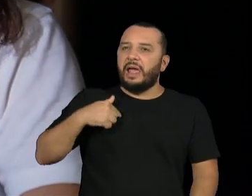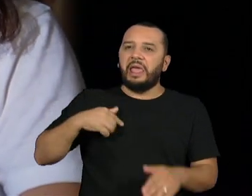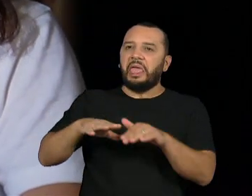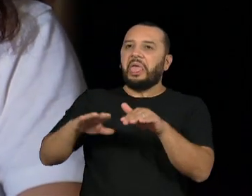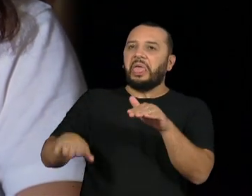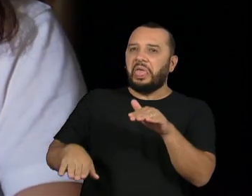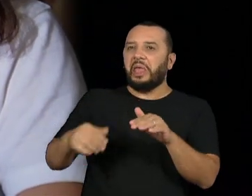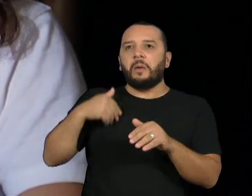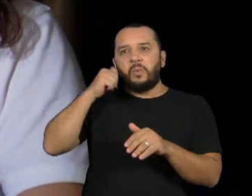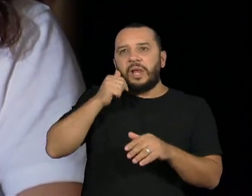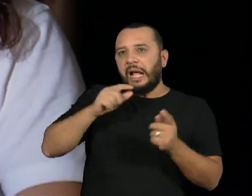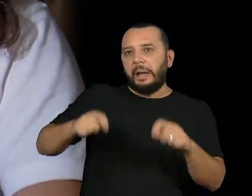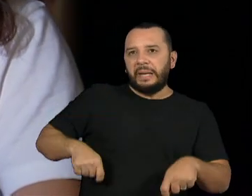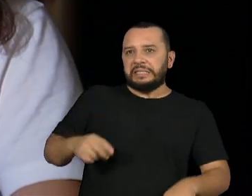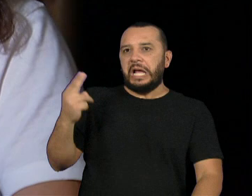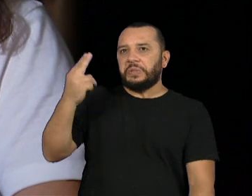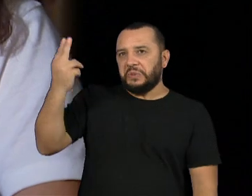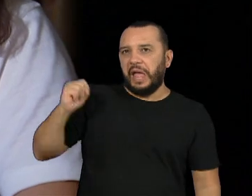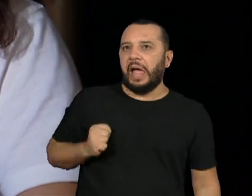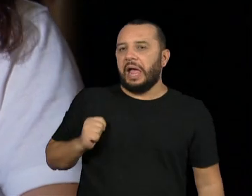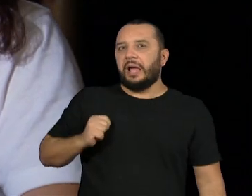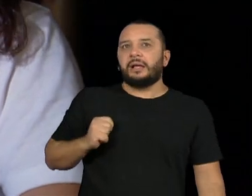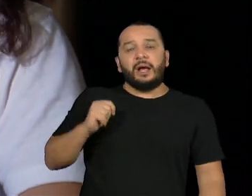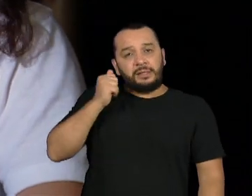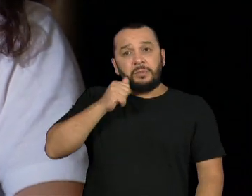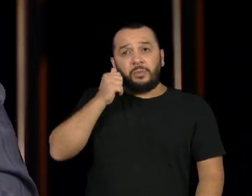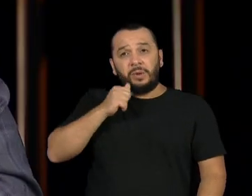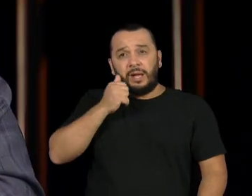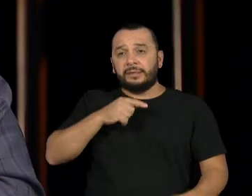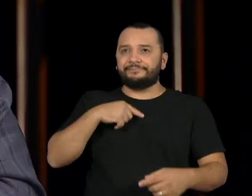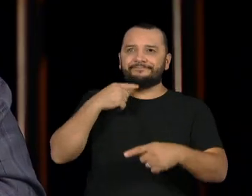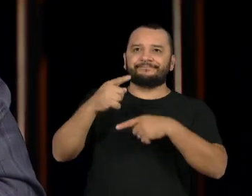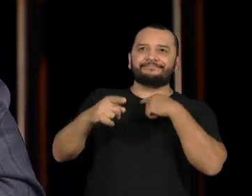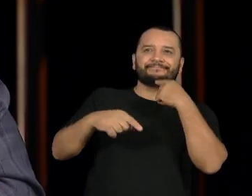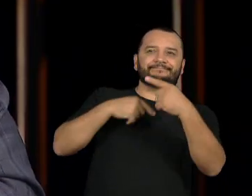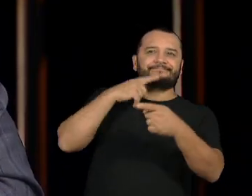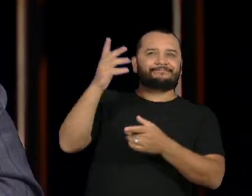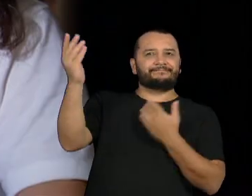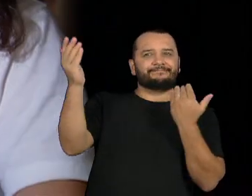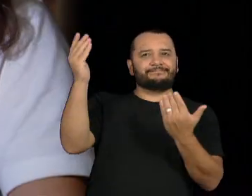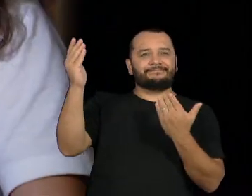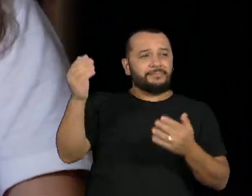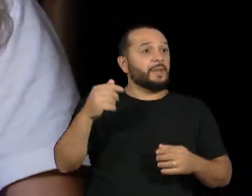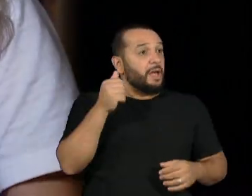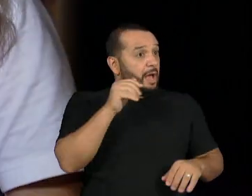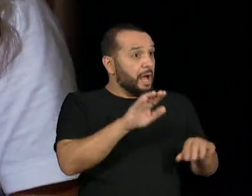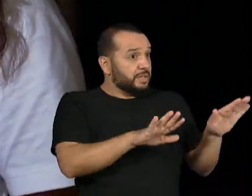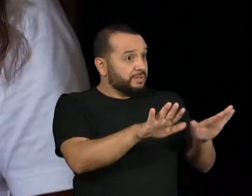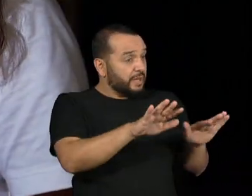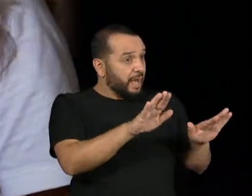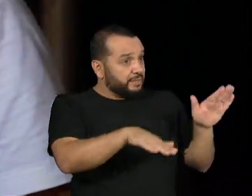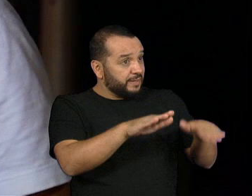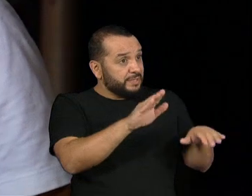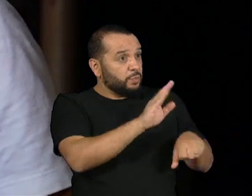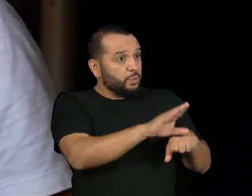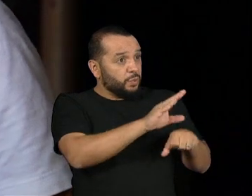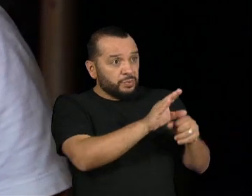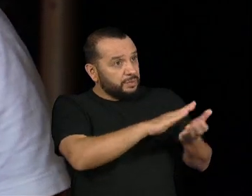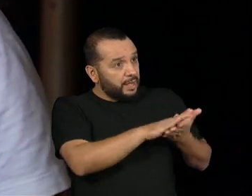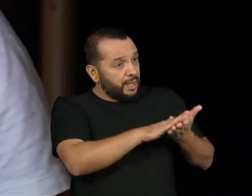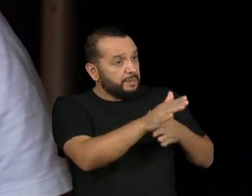gente tem uma tendência a duvidar mais A de se nós. preparar mais, né? E talvez justamente por isso se preparar